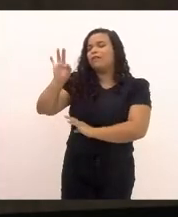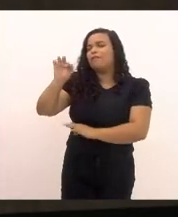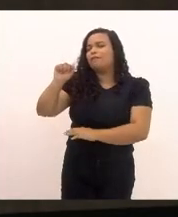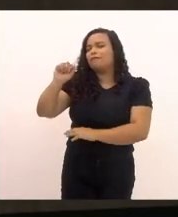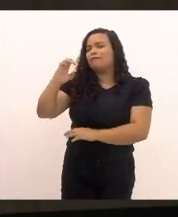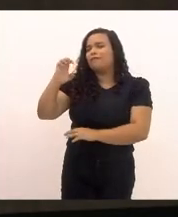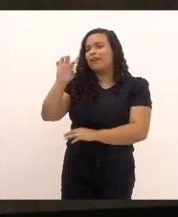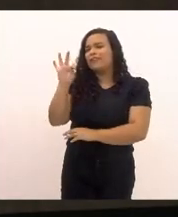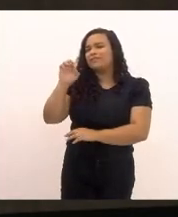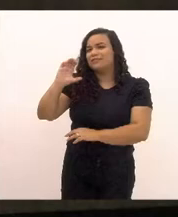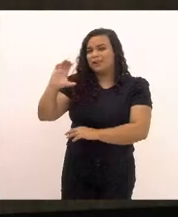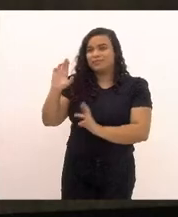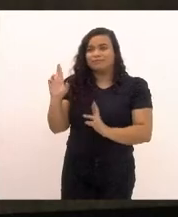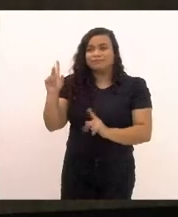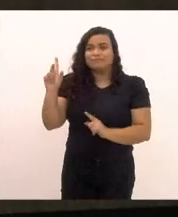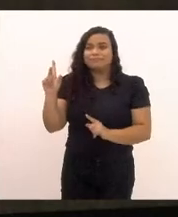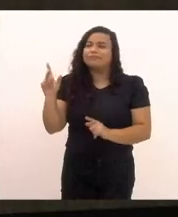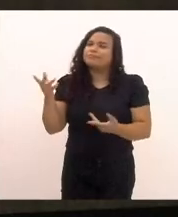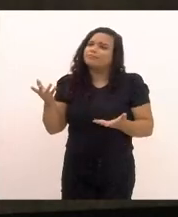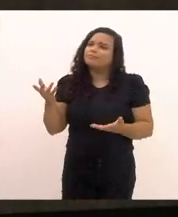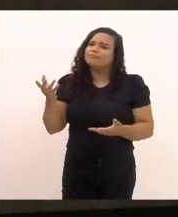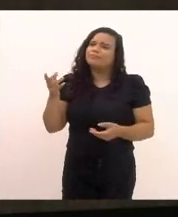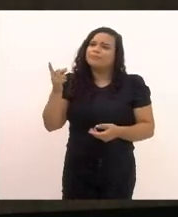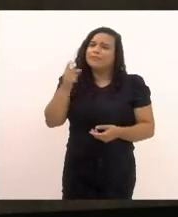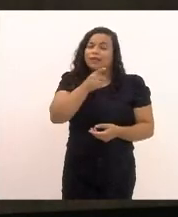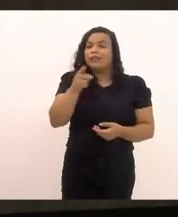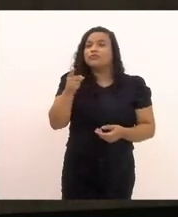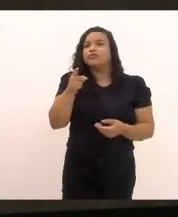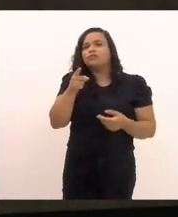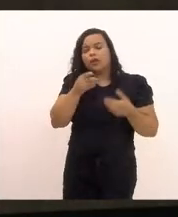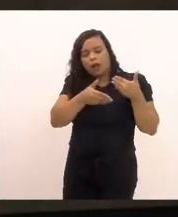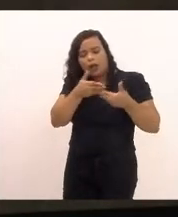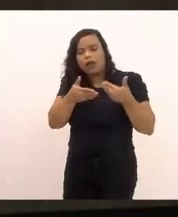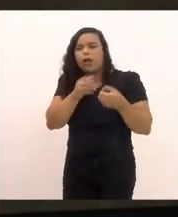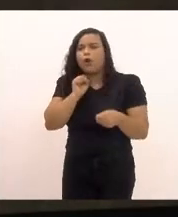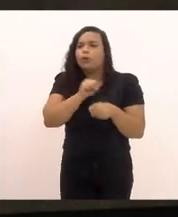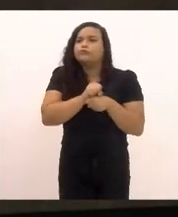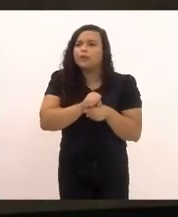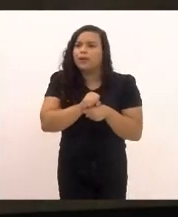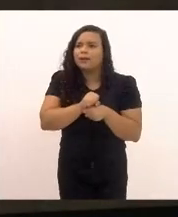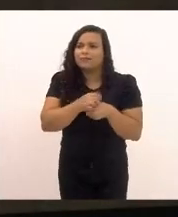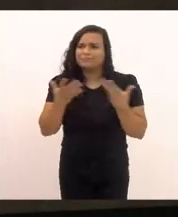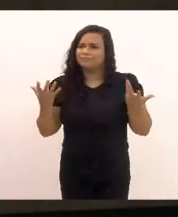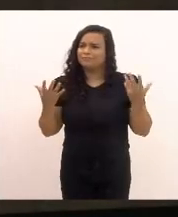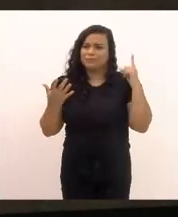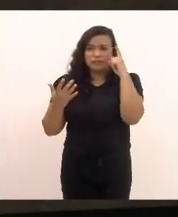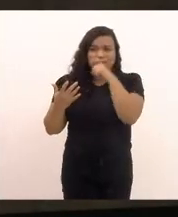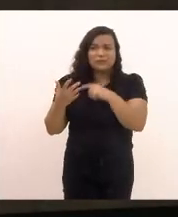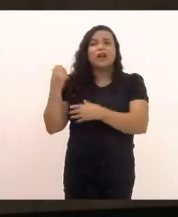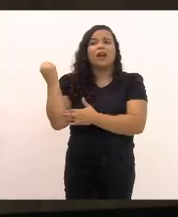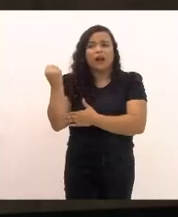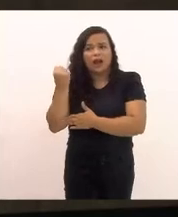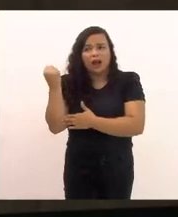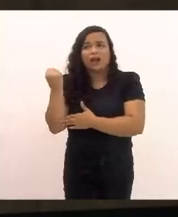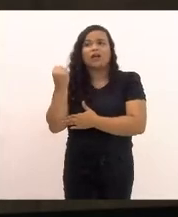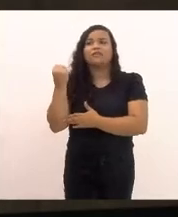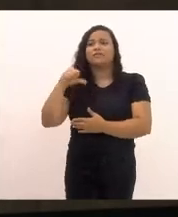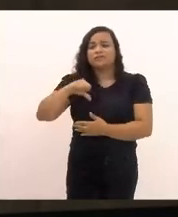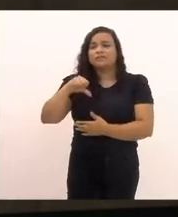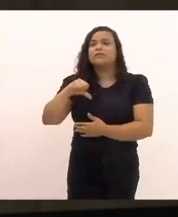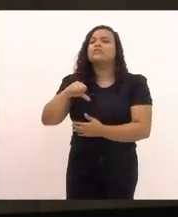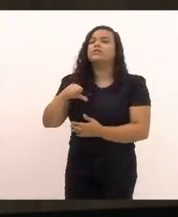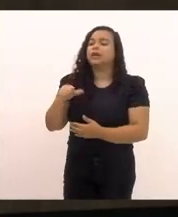progressão, fazendo com que suas carreiras fiquem congeladas, o que é uma distorção muito grave com esses servidores. Eu, inclusive, sou autor de um projeto de